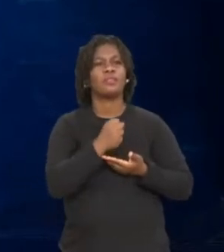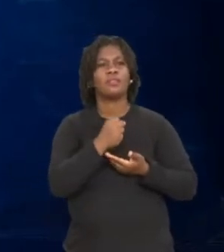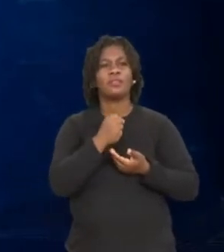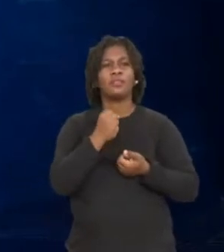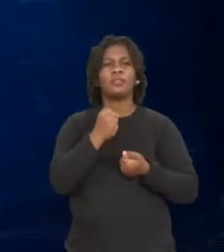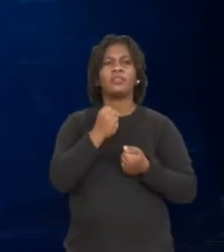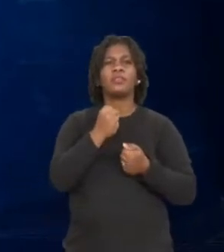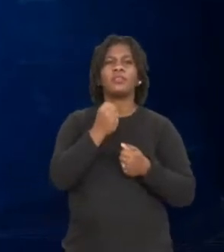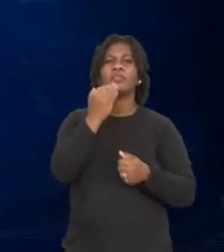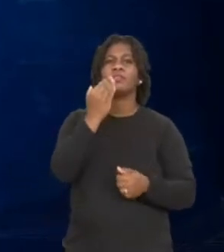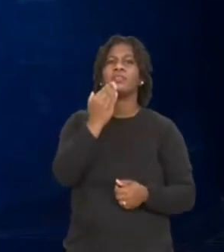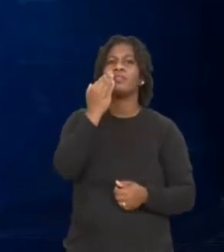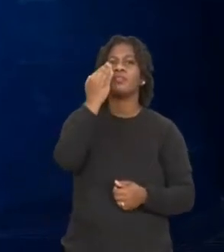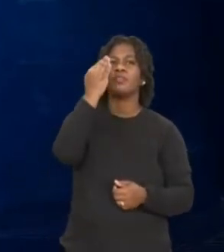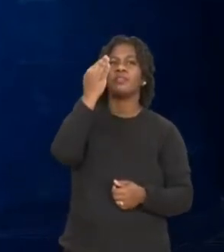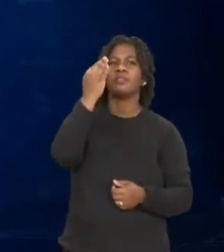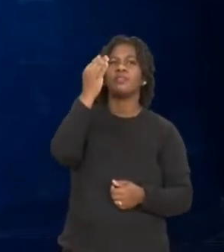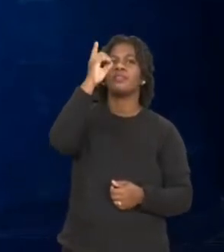remidos